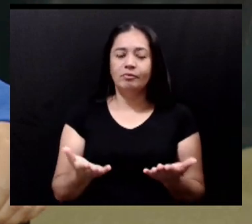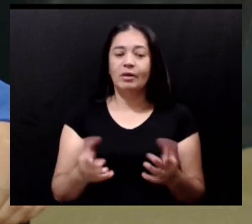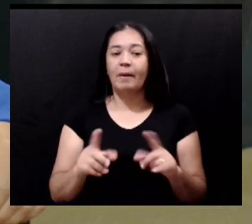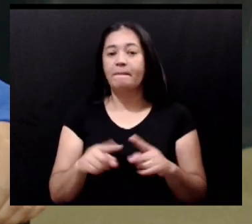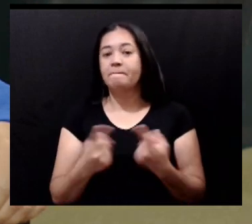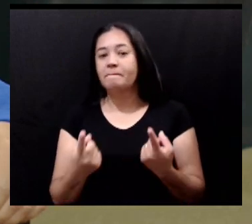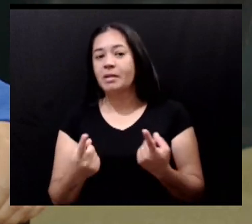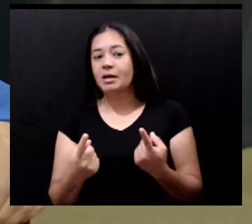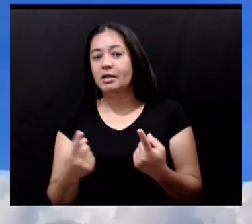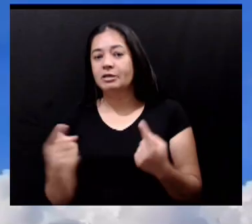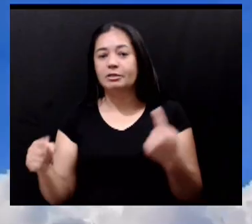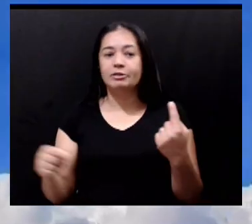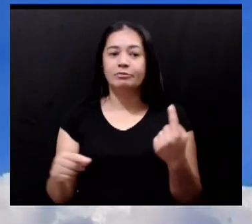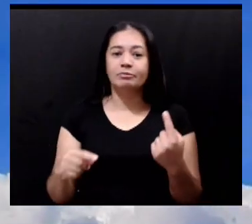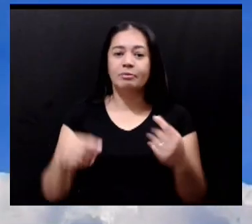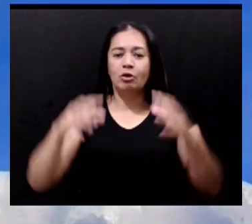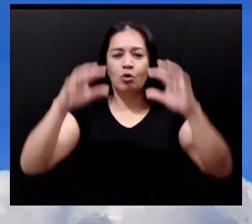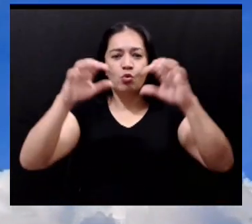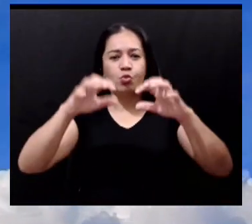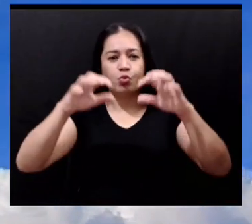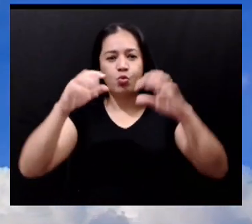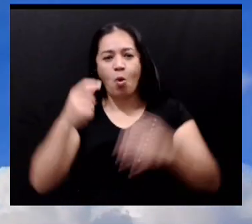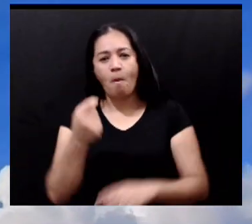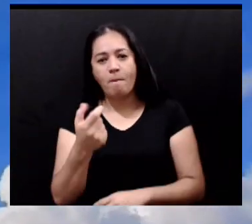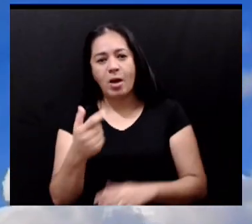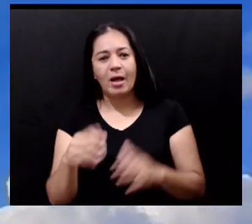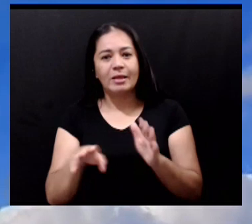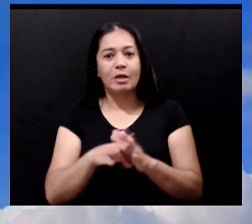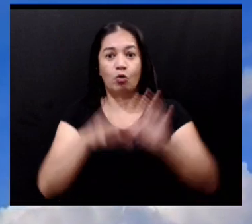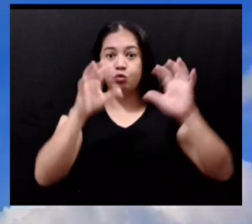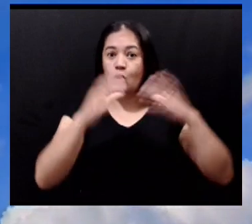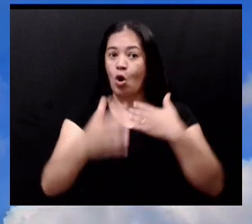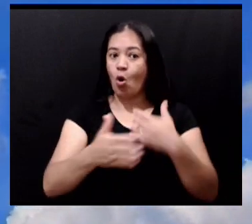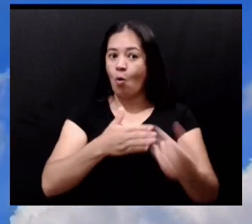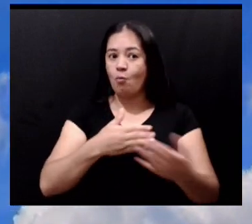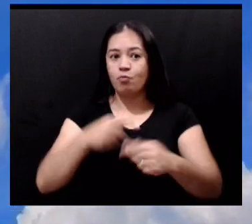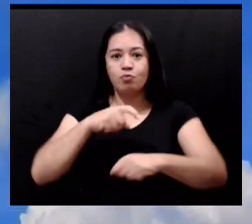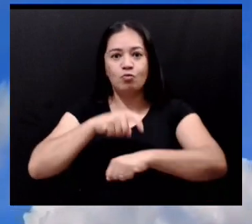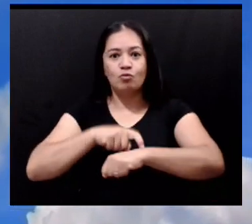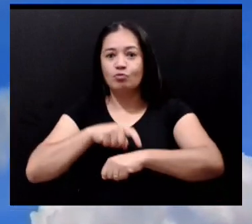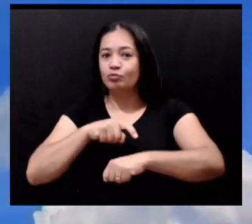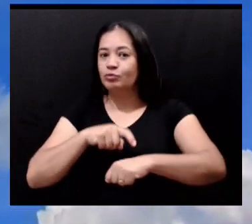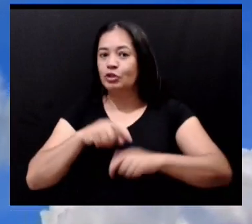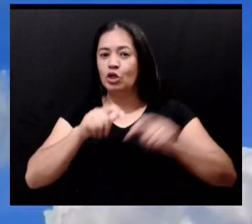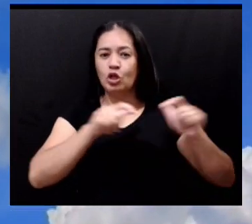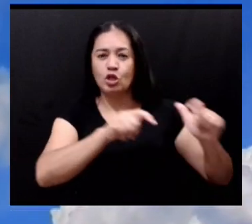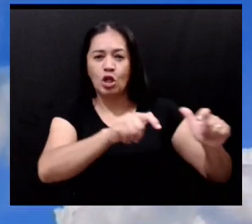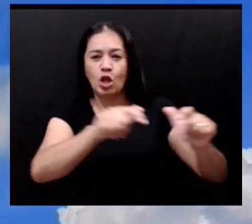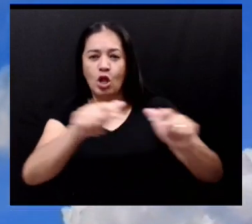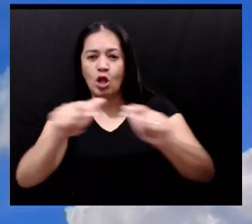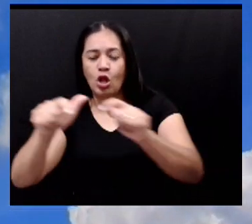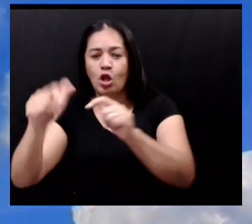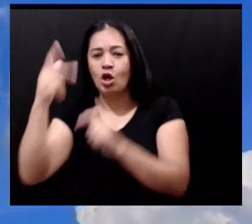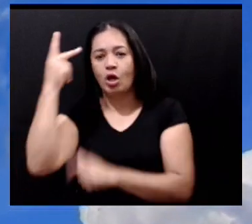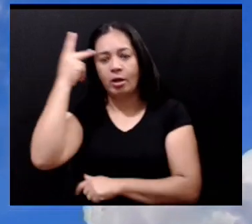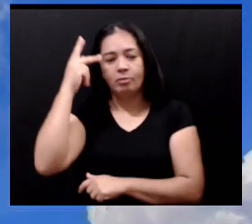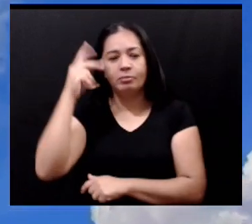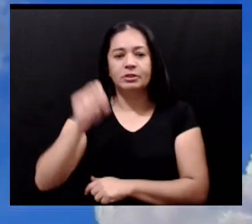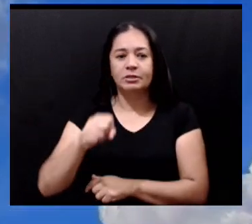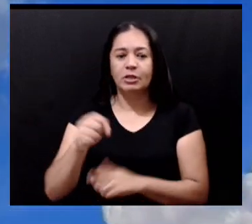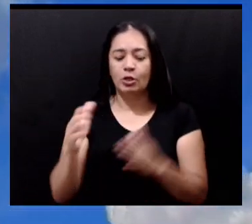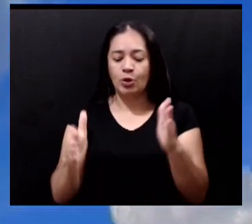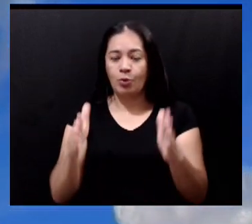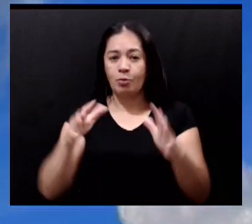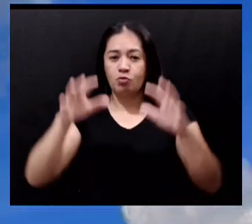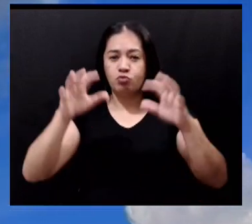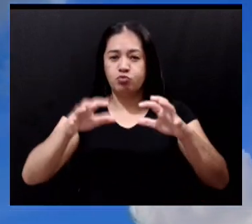chuva moderada a forte a qualquer hora do dia em todas as regiões paulistas. Durante a chuva forte, há risco de rajadas de